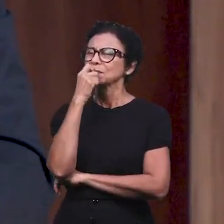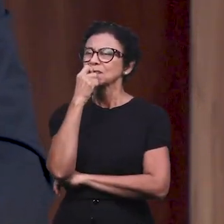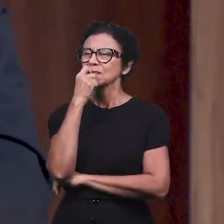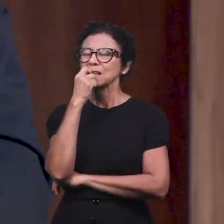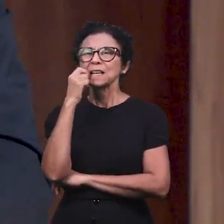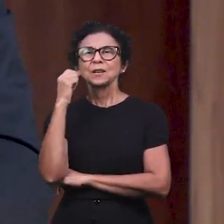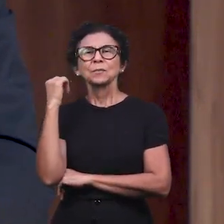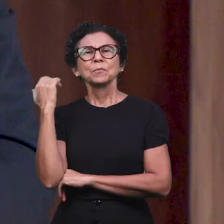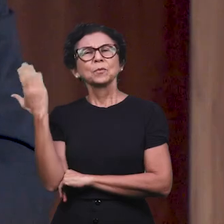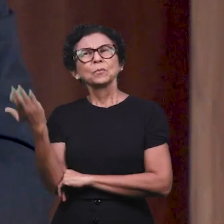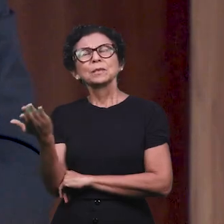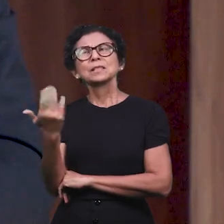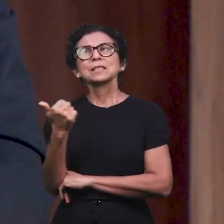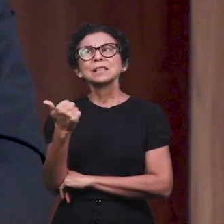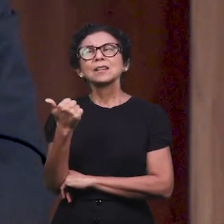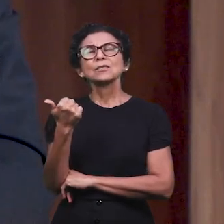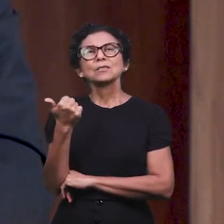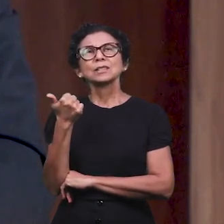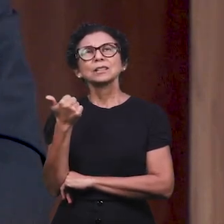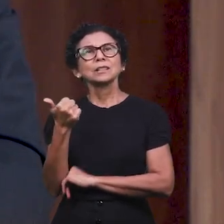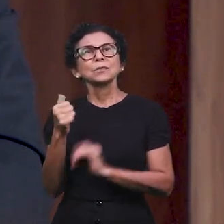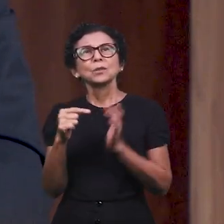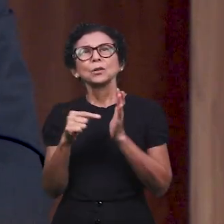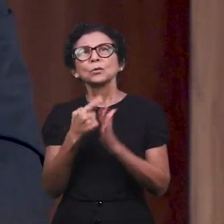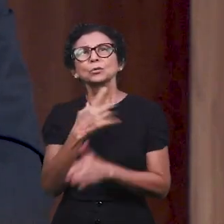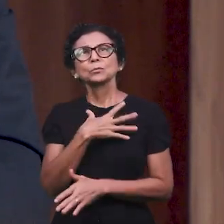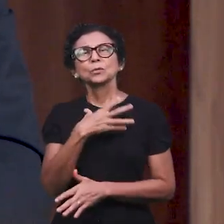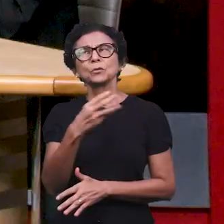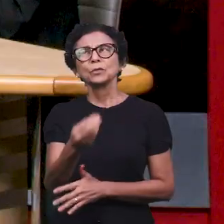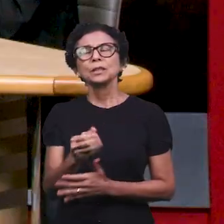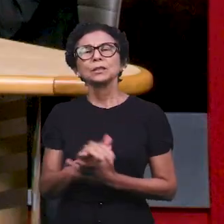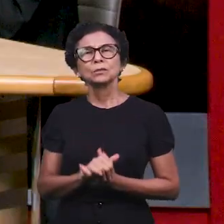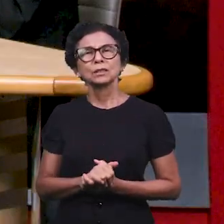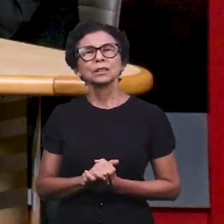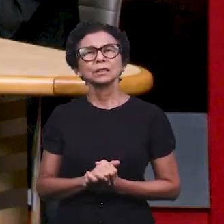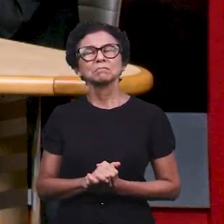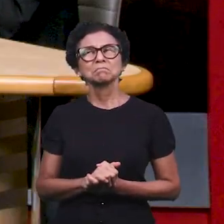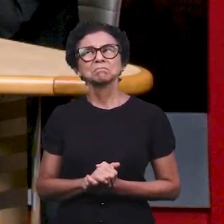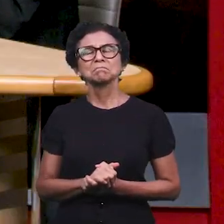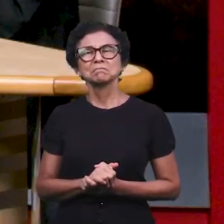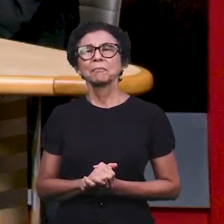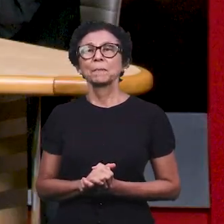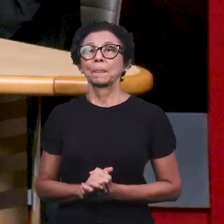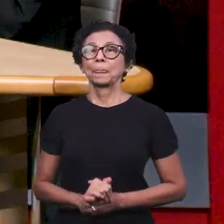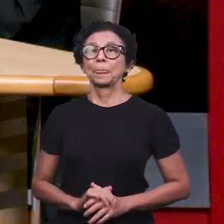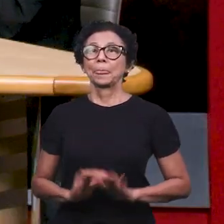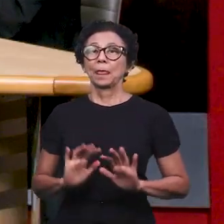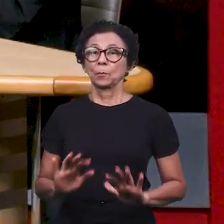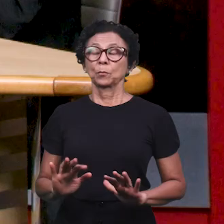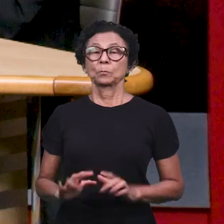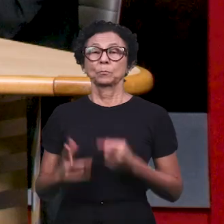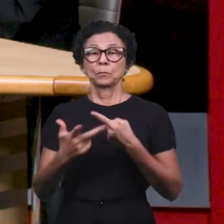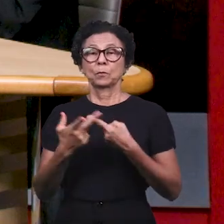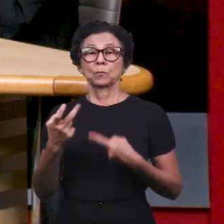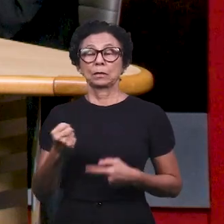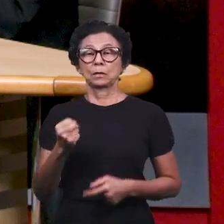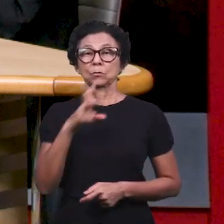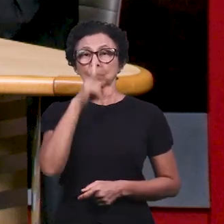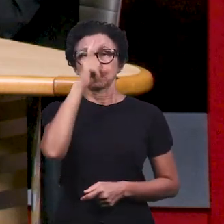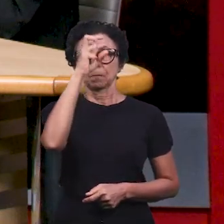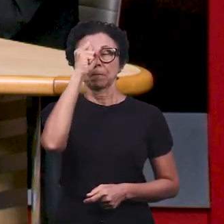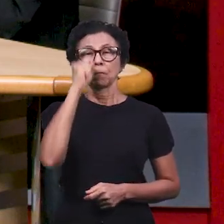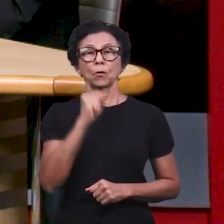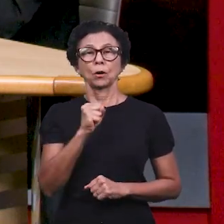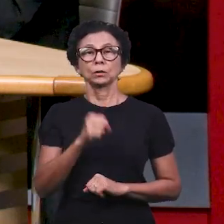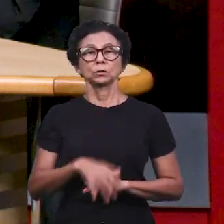tanto essa concepção de líder? Ele foi um líder extraordinário. Uma habilidade, Porque ele conseguiu uma coisa assim, ele foi um líder vencedor, forte